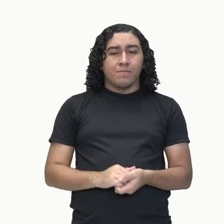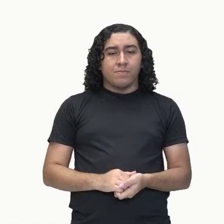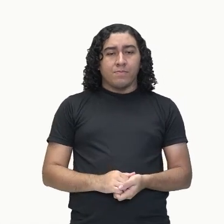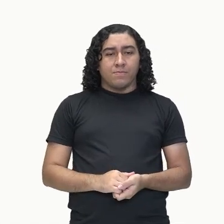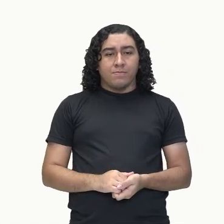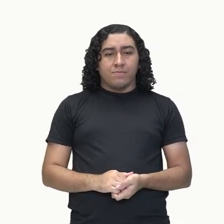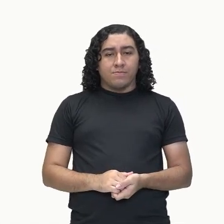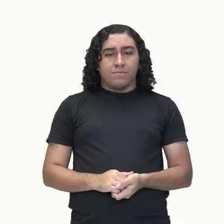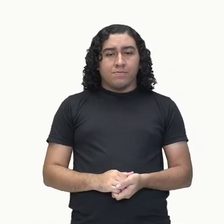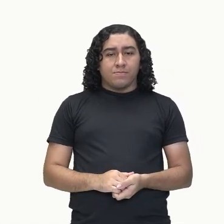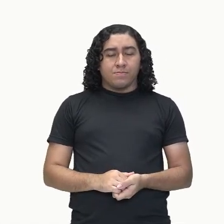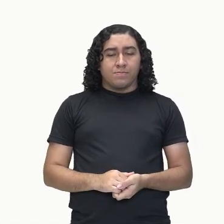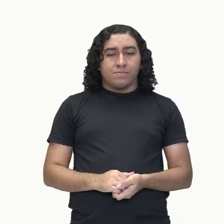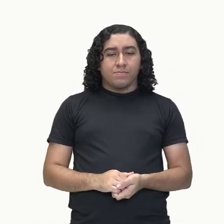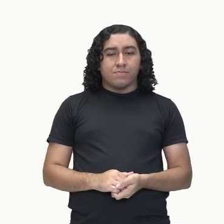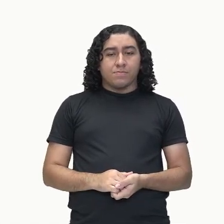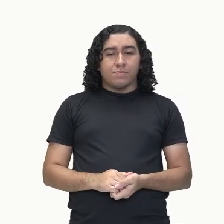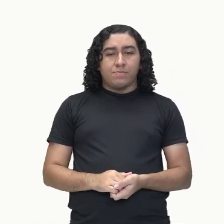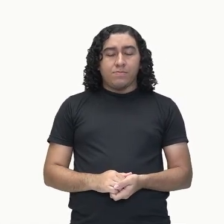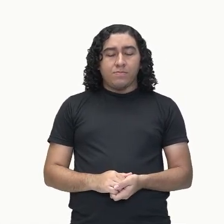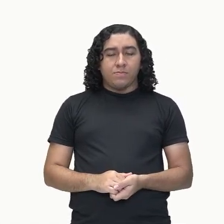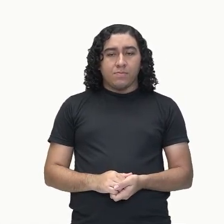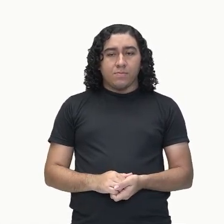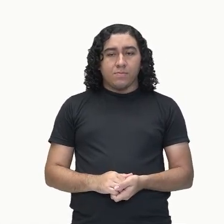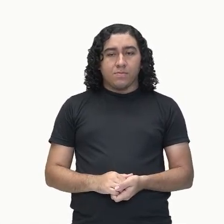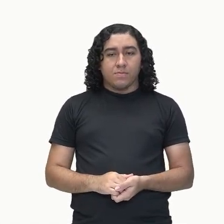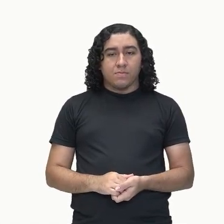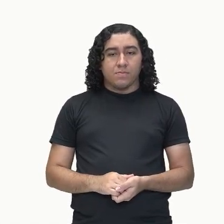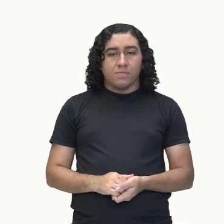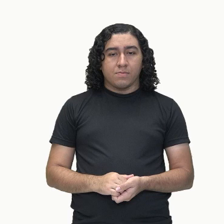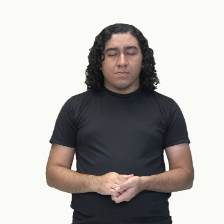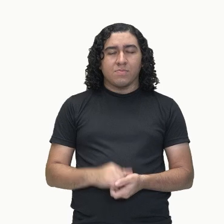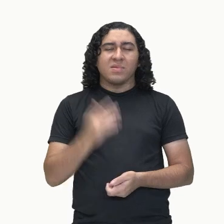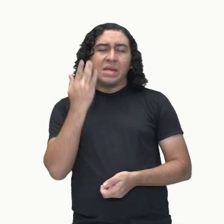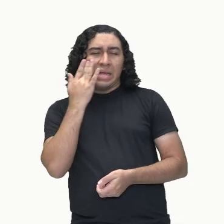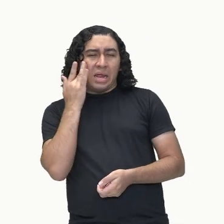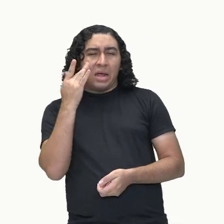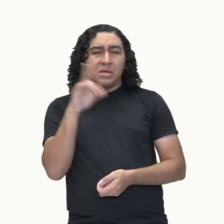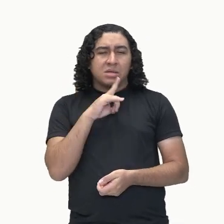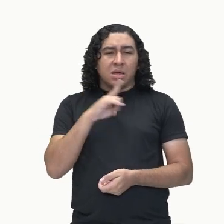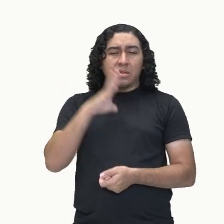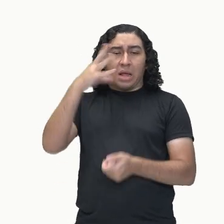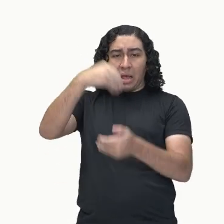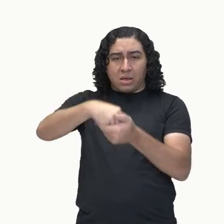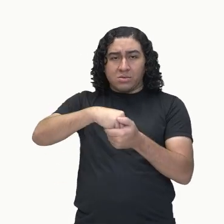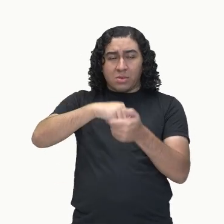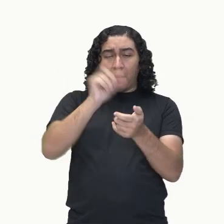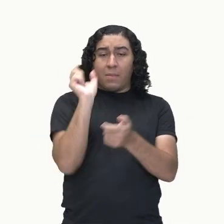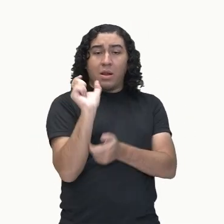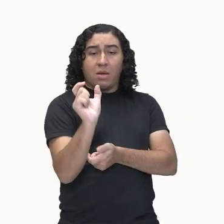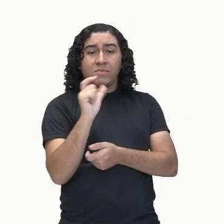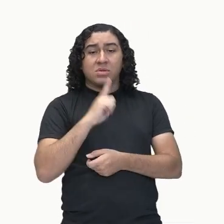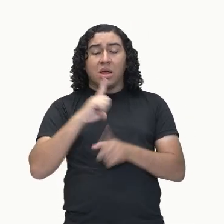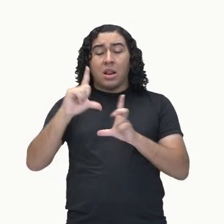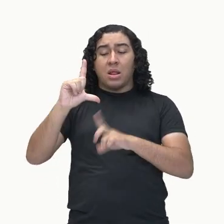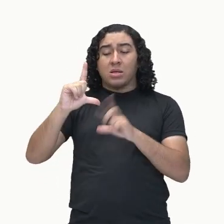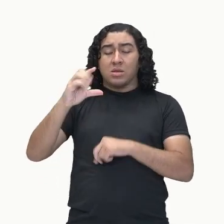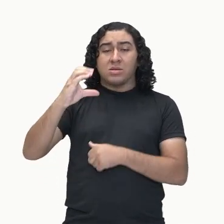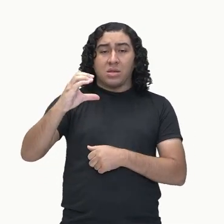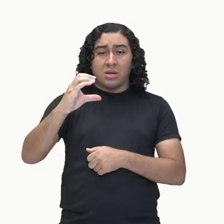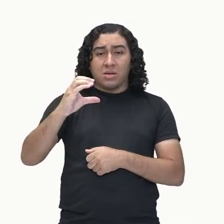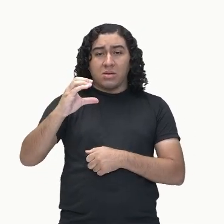haríamos vamos pegar isso aqui nosotros haríamos será se está presente aí a consoante c da raiz do